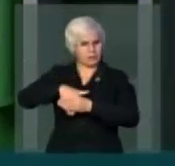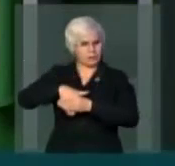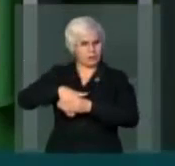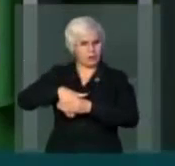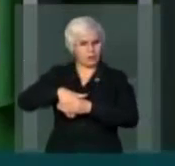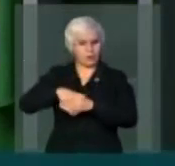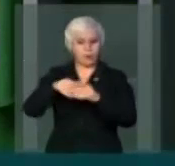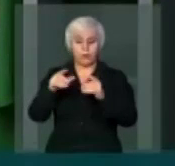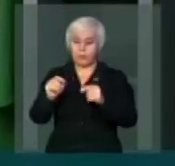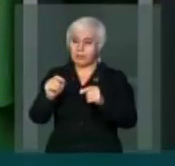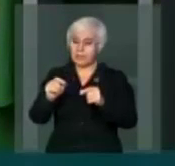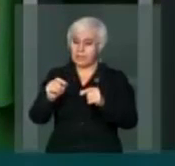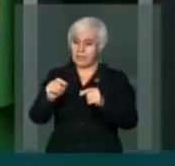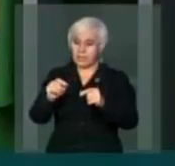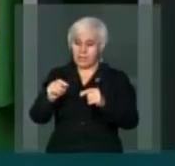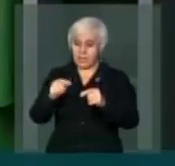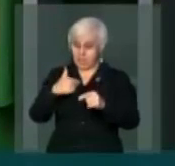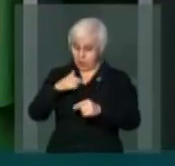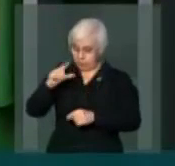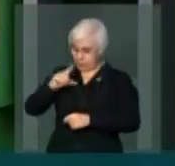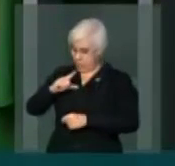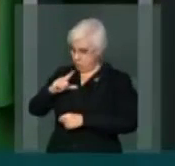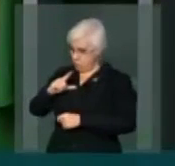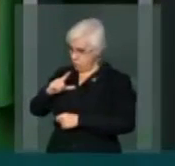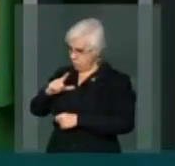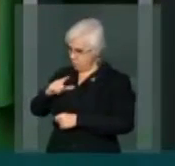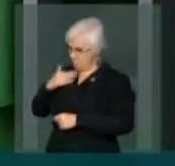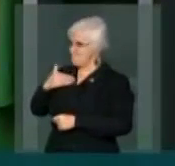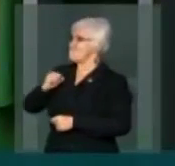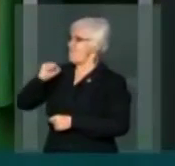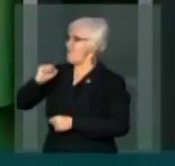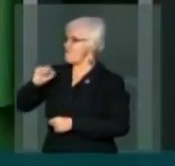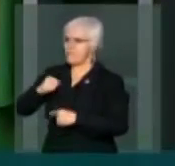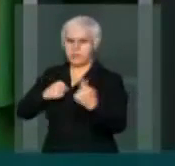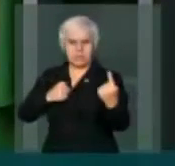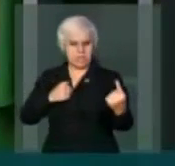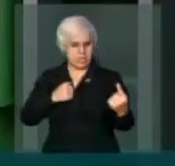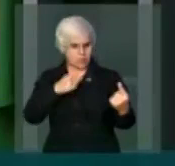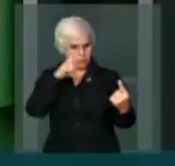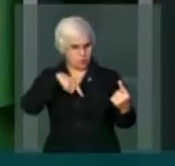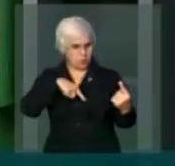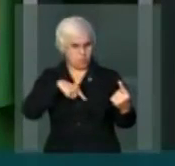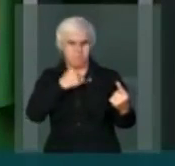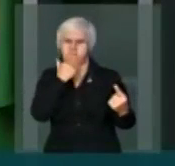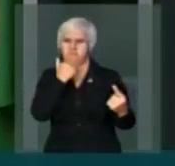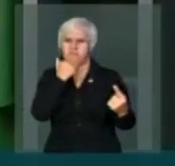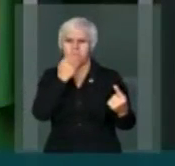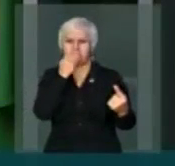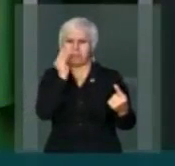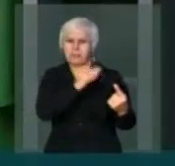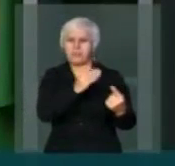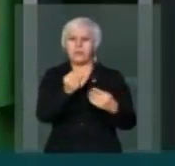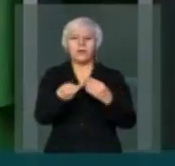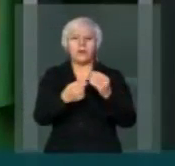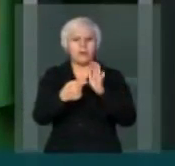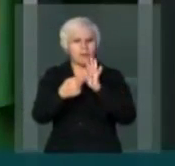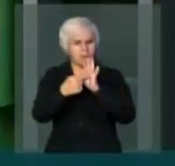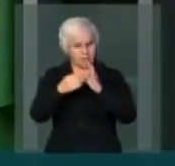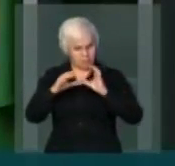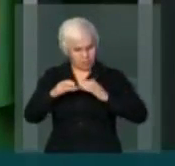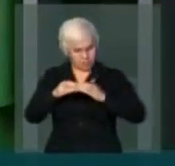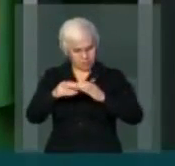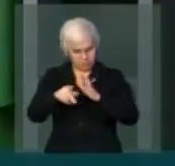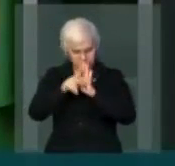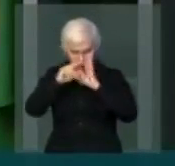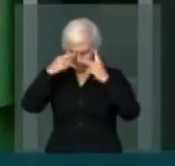qual o ter é mais que o ser, em que o escambo de favores dita o padrão de comportamento